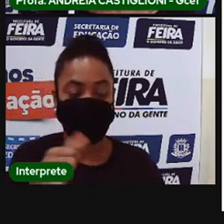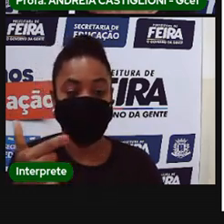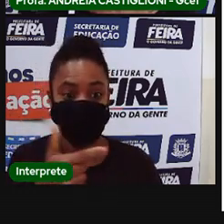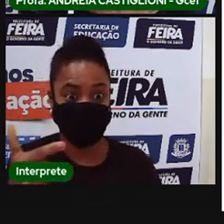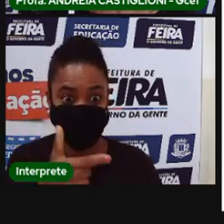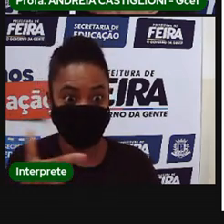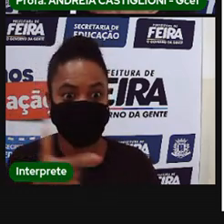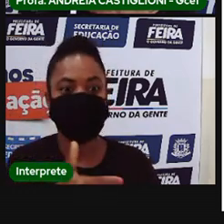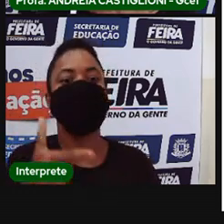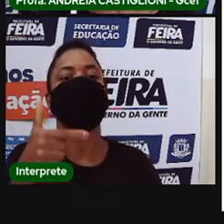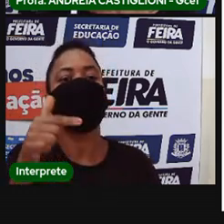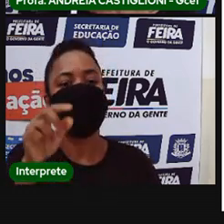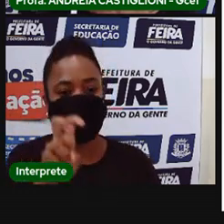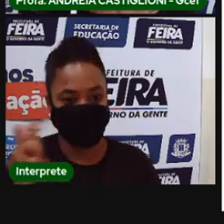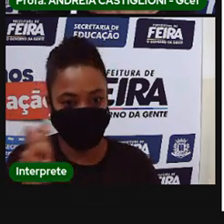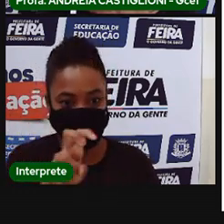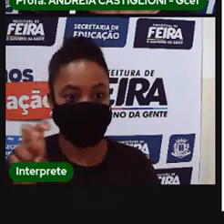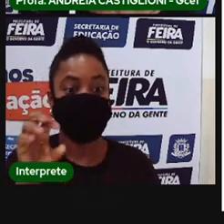19225505.